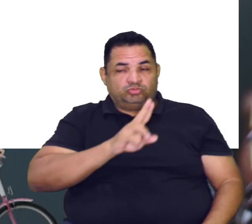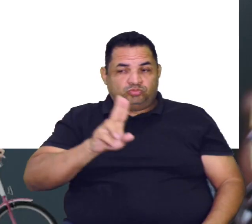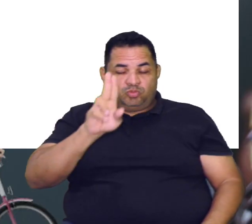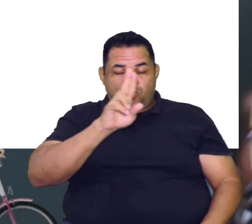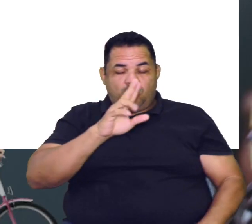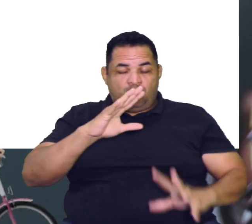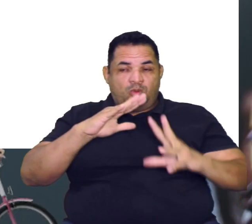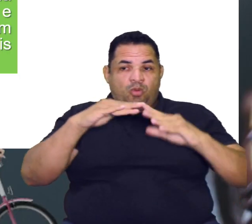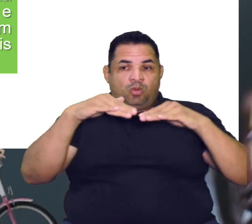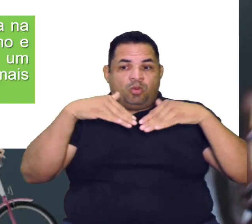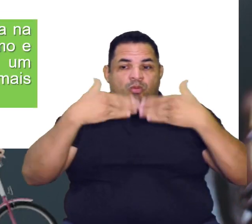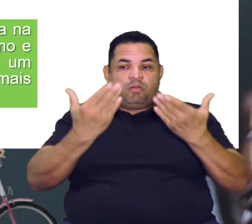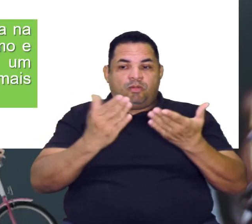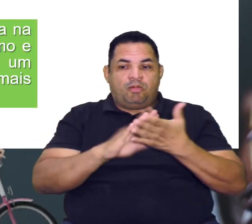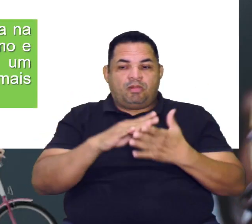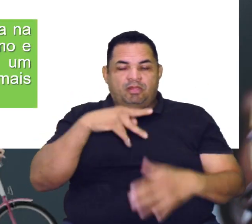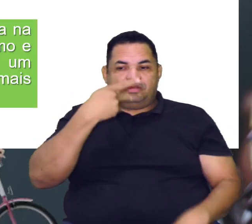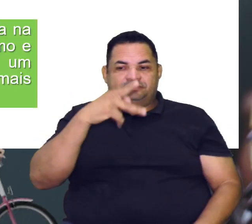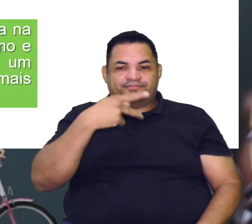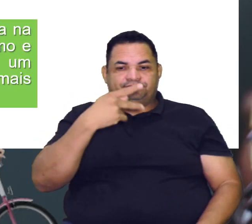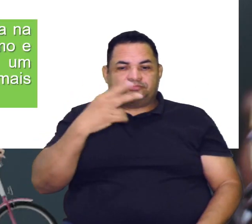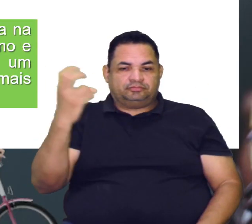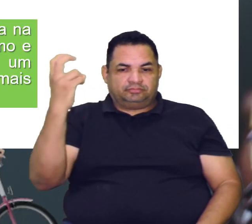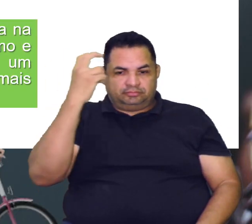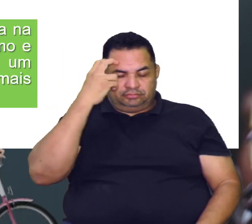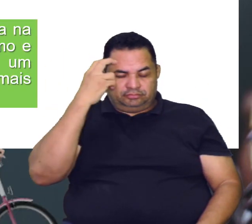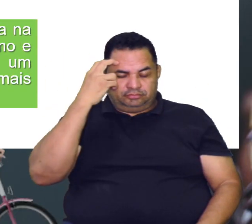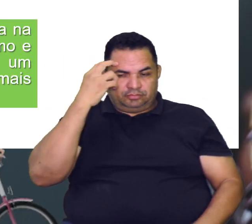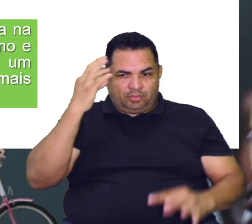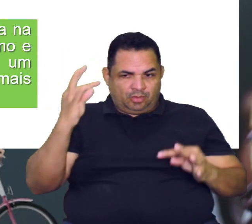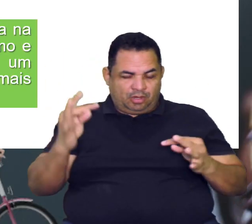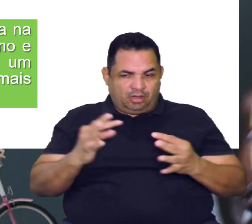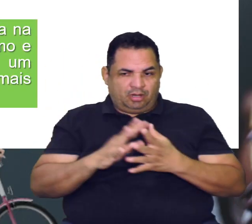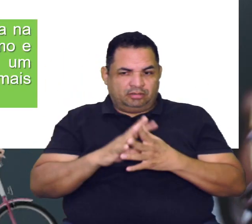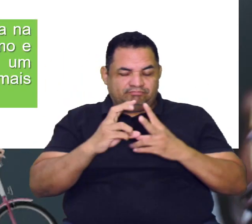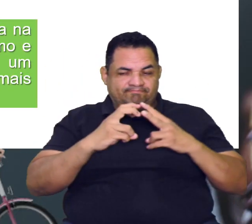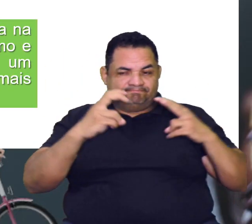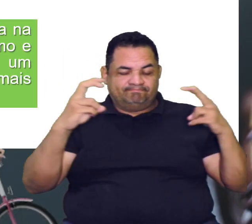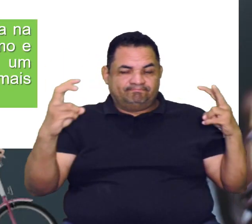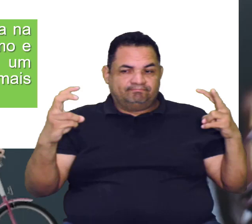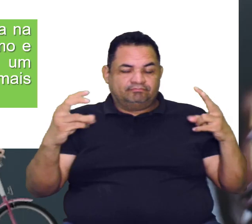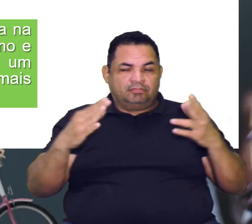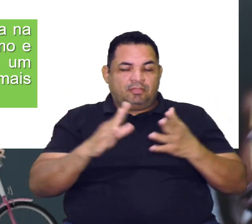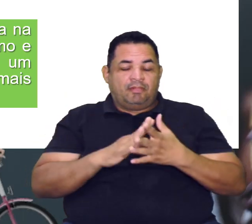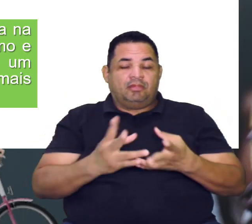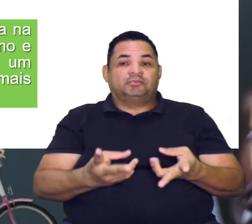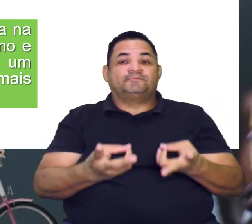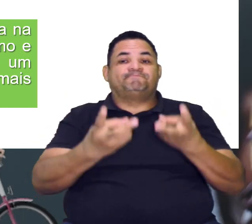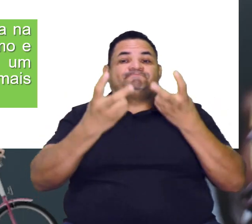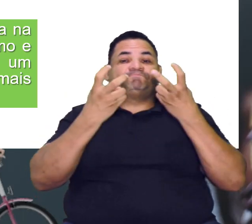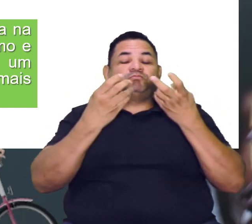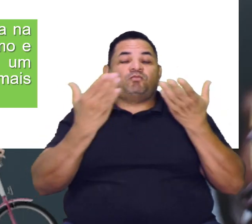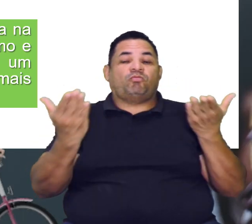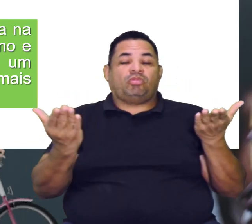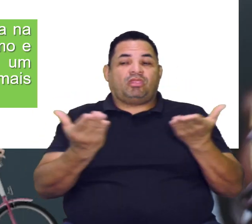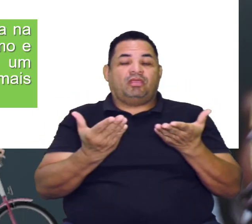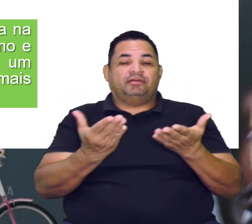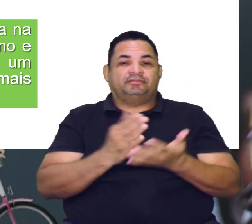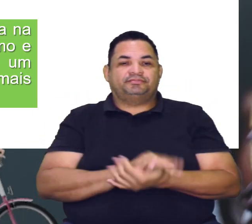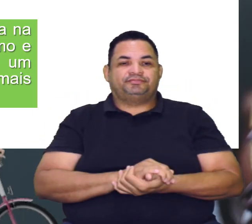tá? E quando eu falo aqui, por exemplo, da cultura digital, eu entendo, eu percebo muito